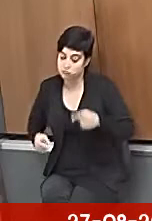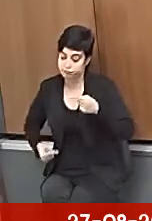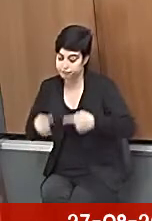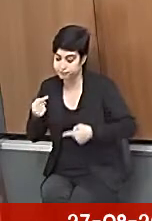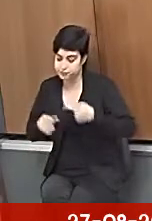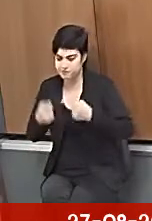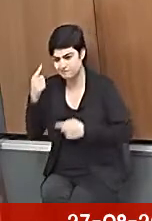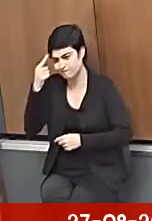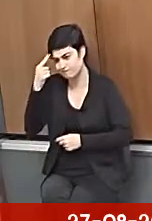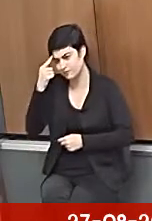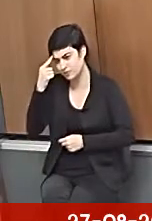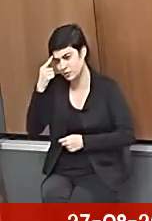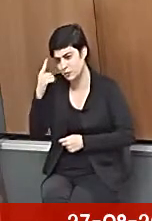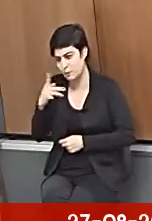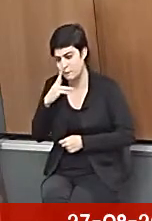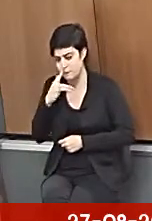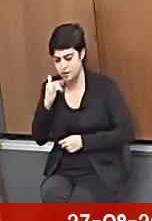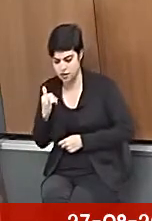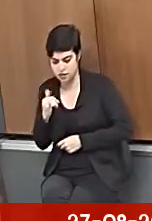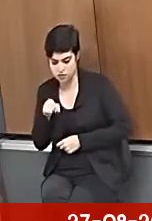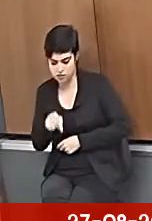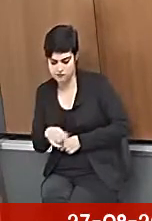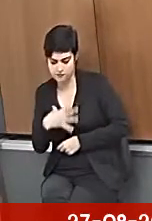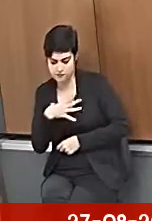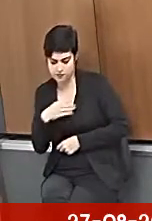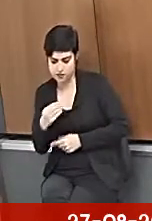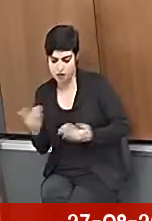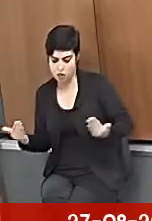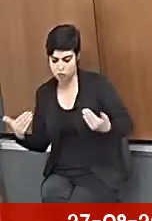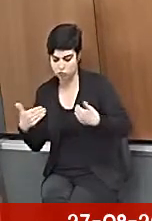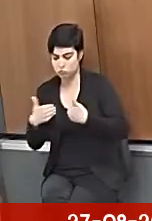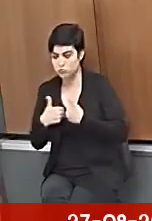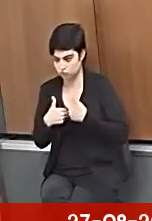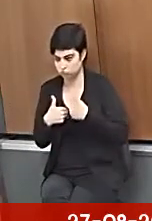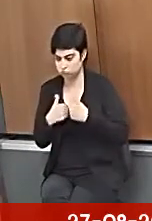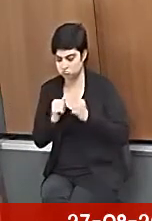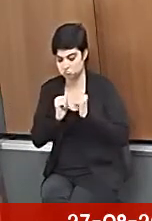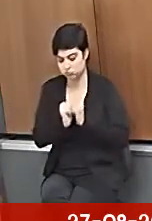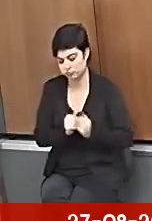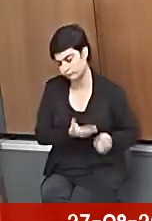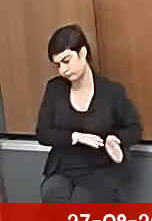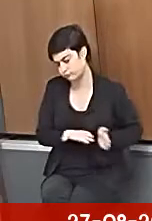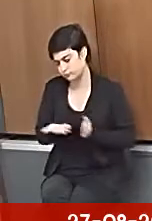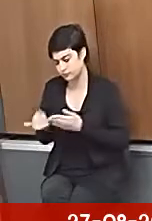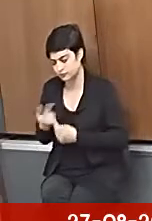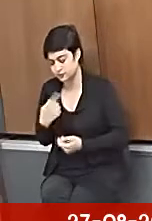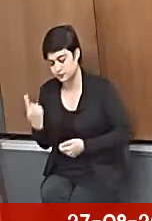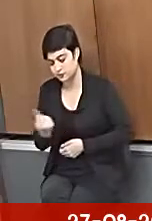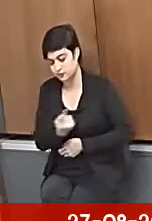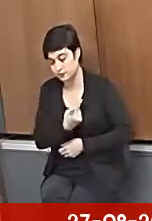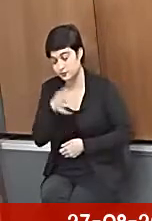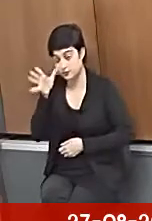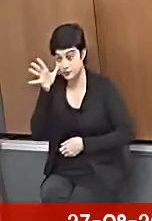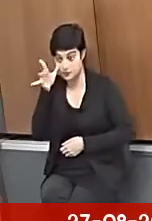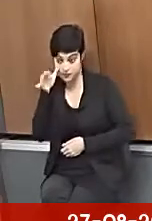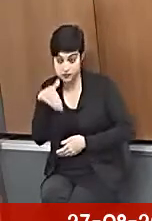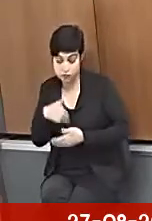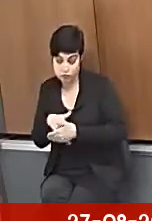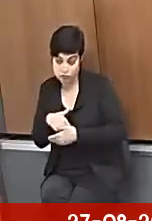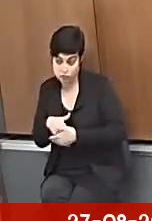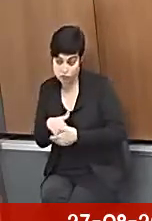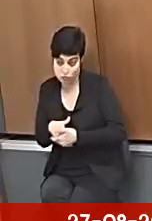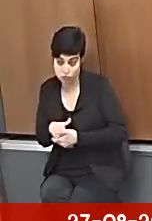um pai de uma criança autista que vai para o mineirão dizendo o seguinte olha nós vamos pra assistir o jogo